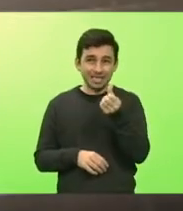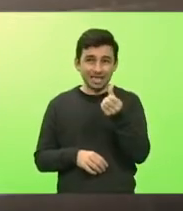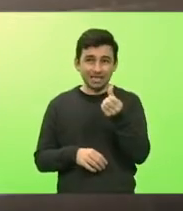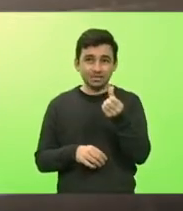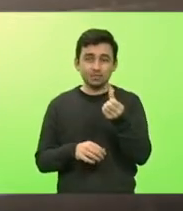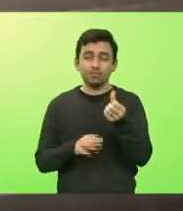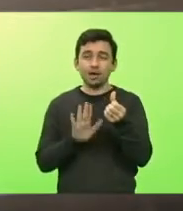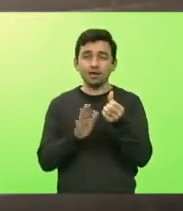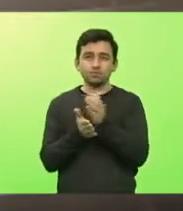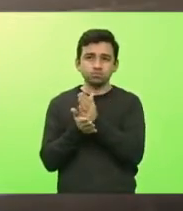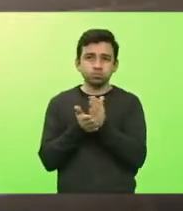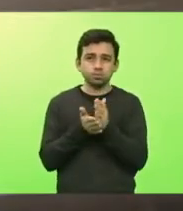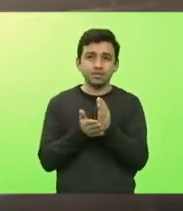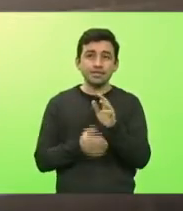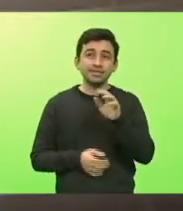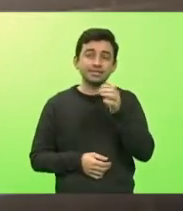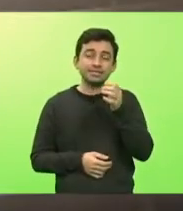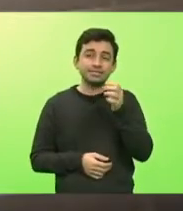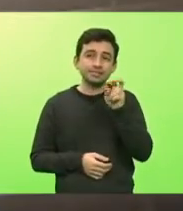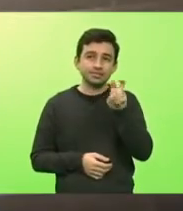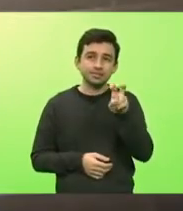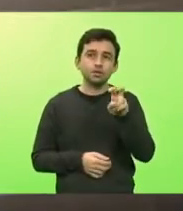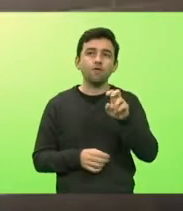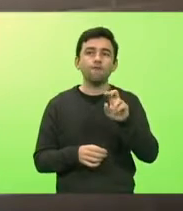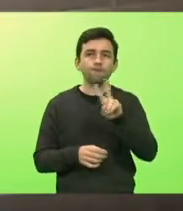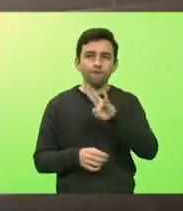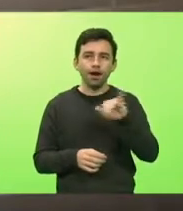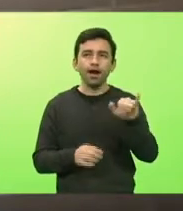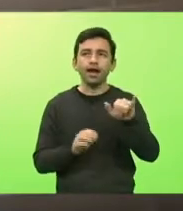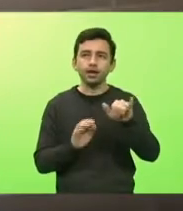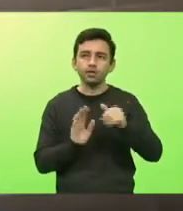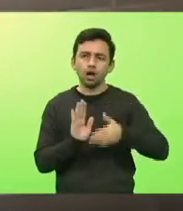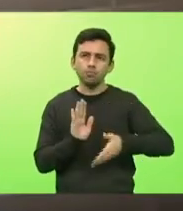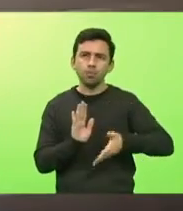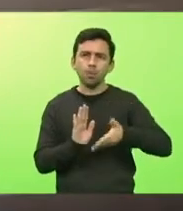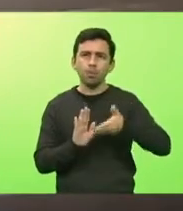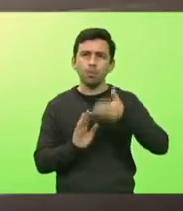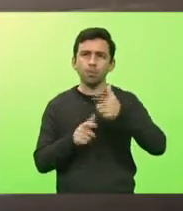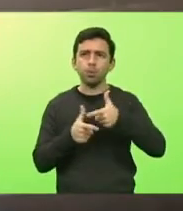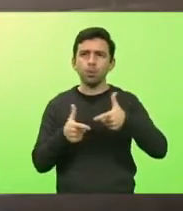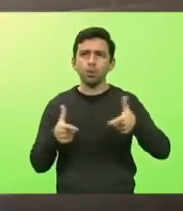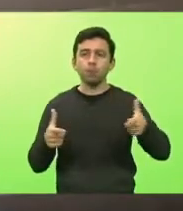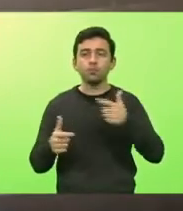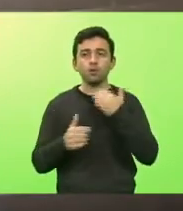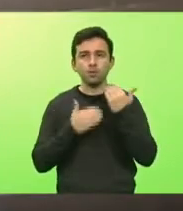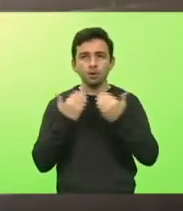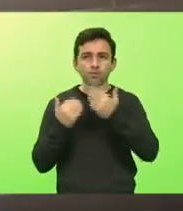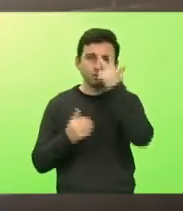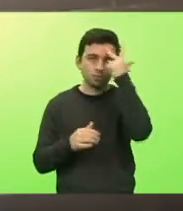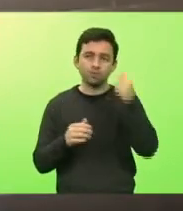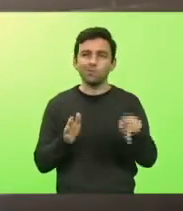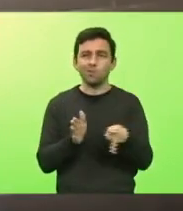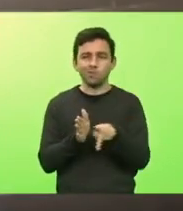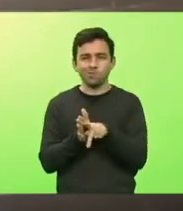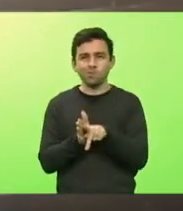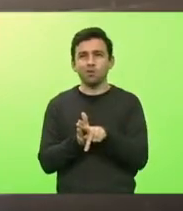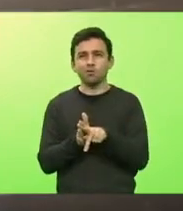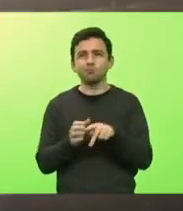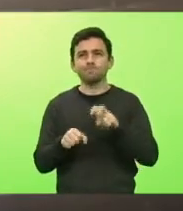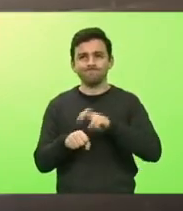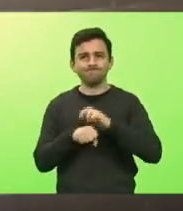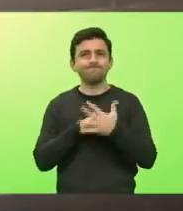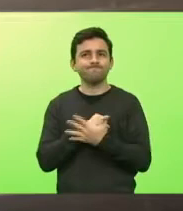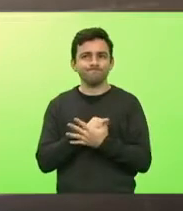com alto grau de crescimento de casos e de óbitos de Covid. Então, diante